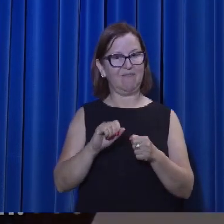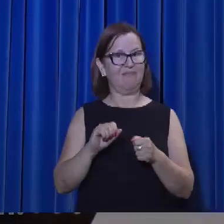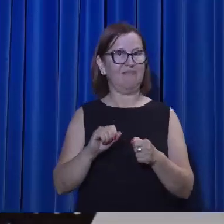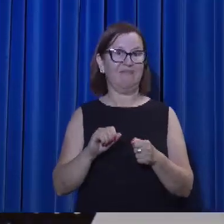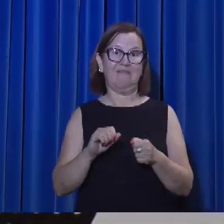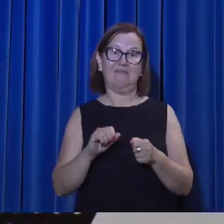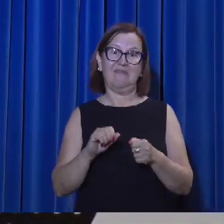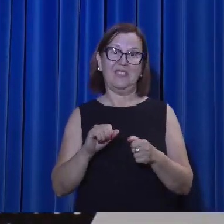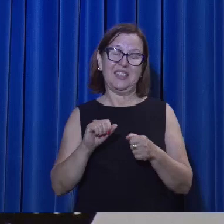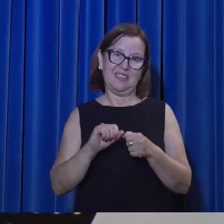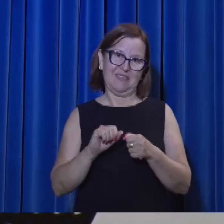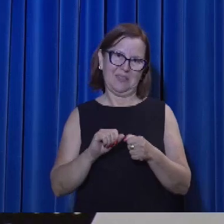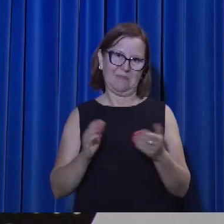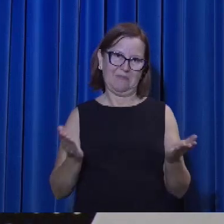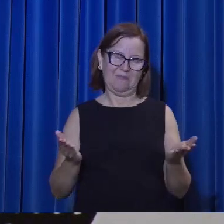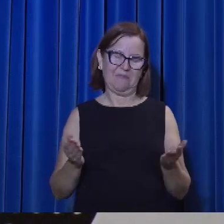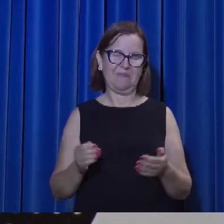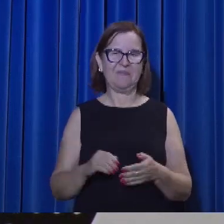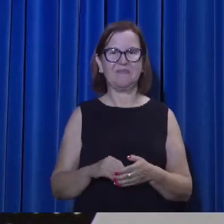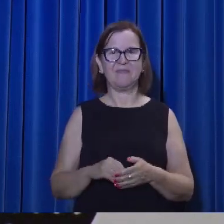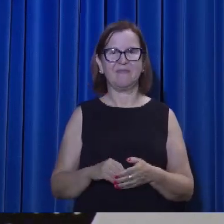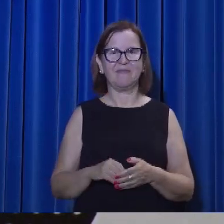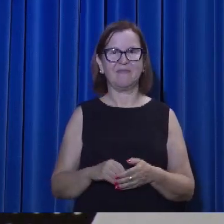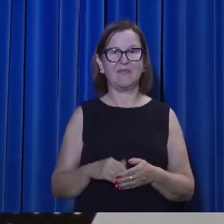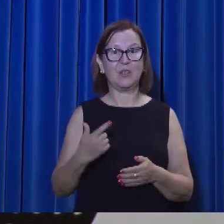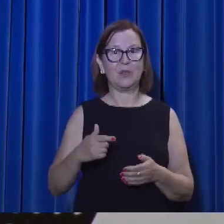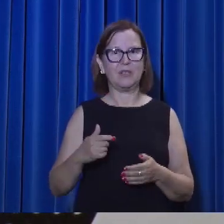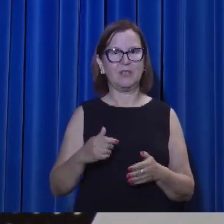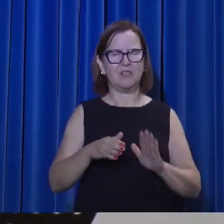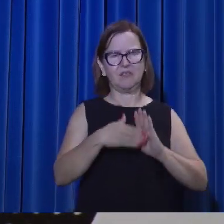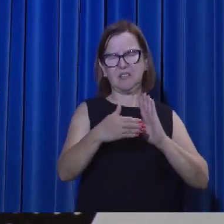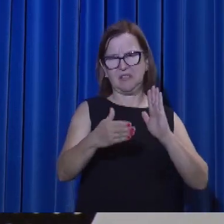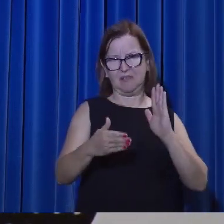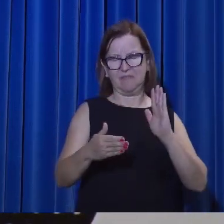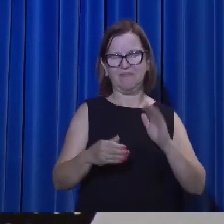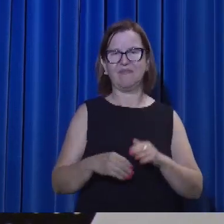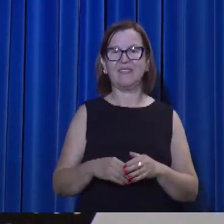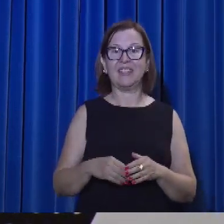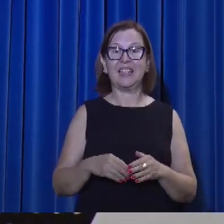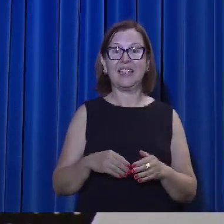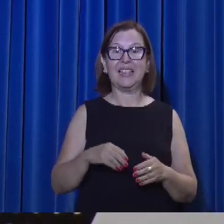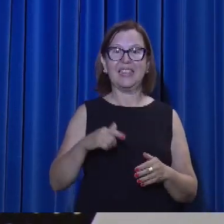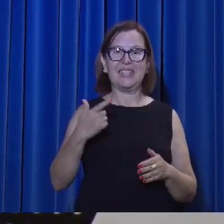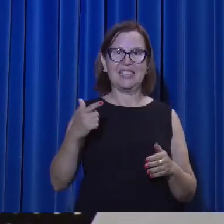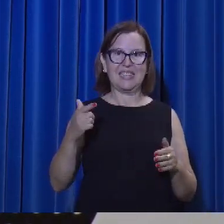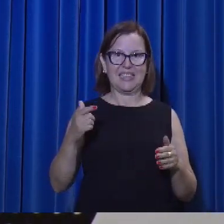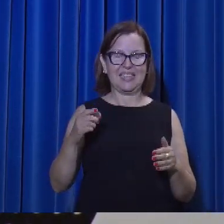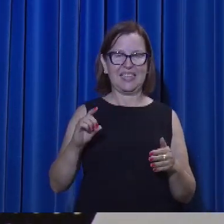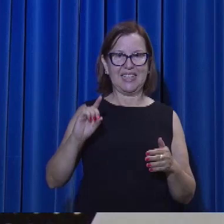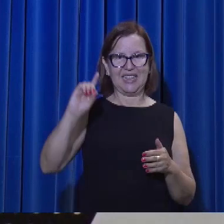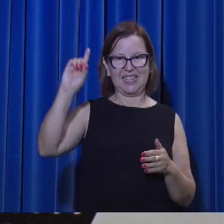existe evolução, meus irmãos. Sem Ele, nada do que foi feito se fez.